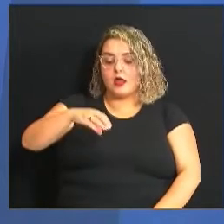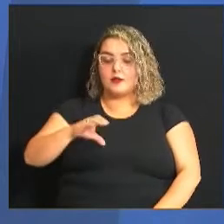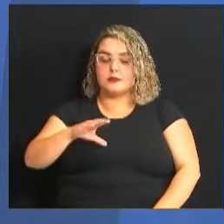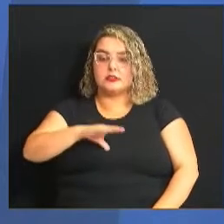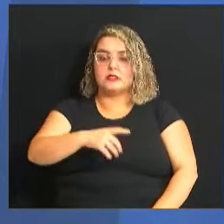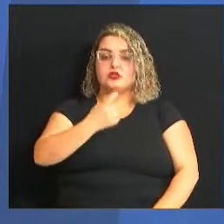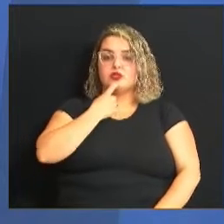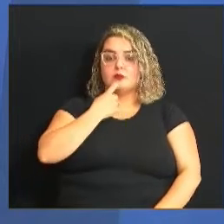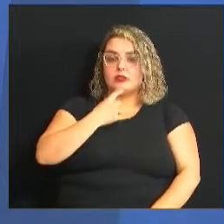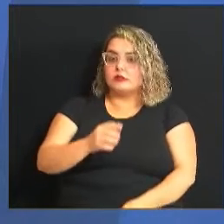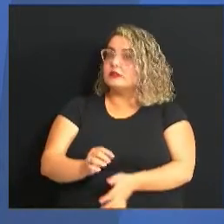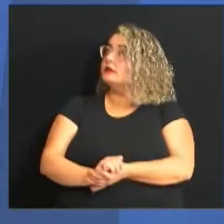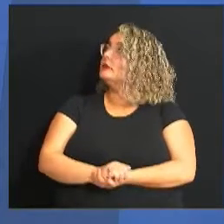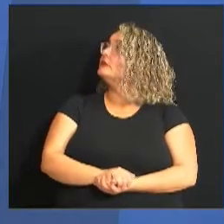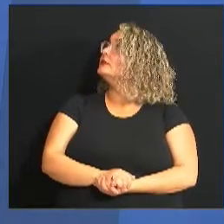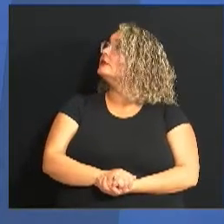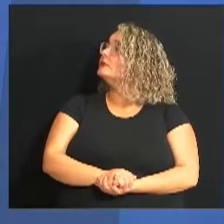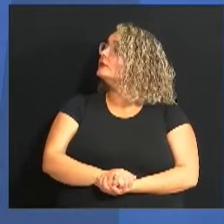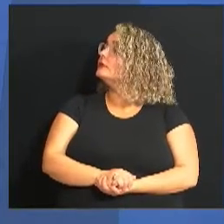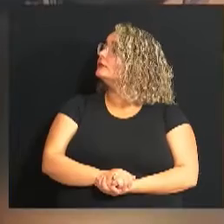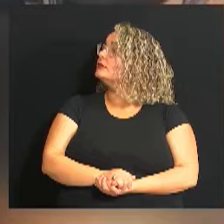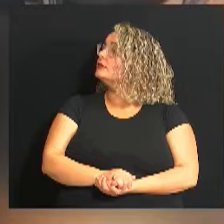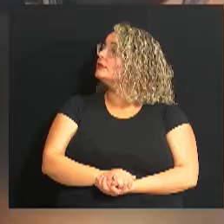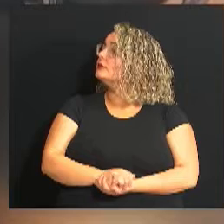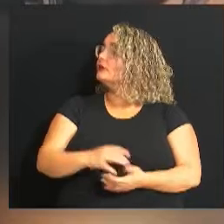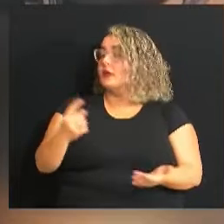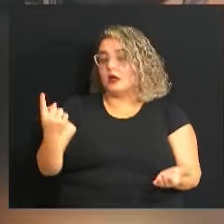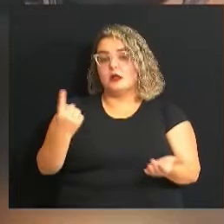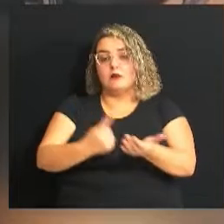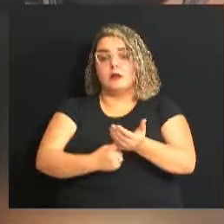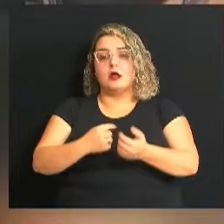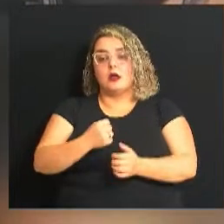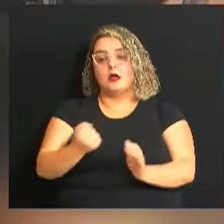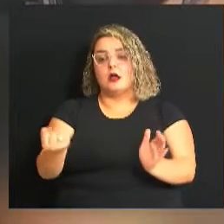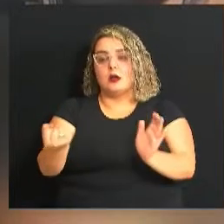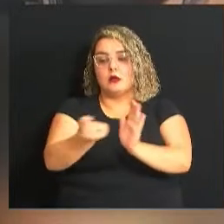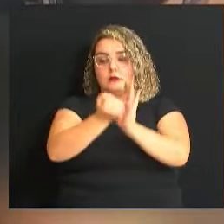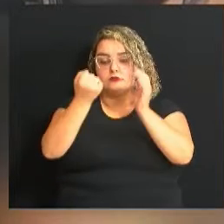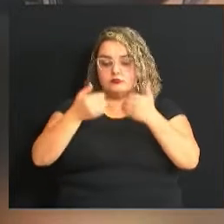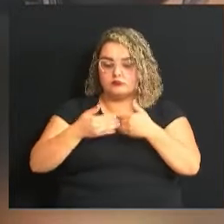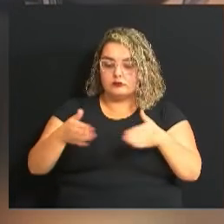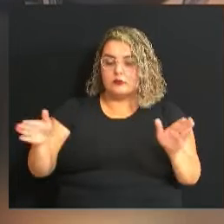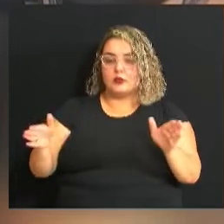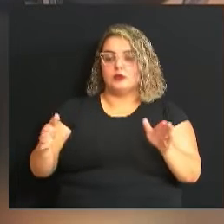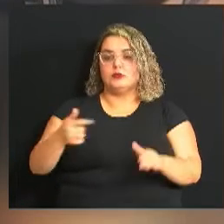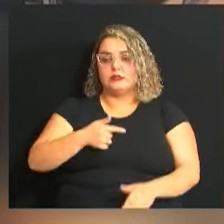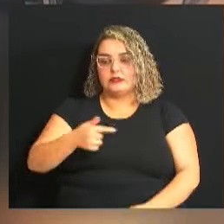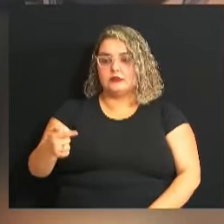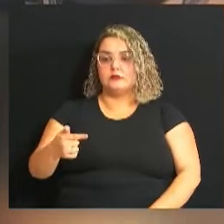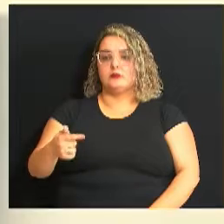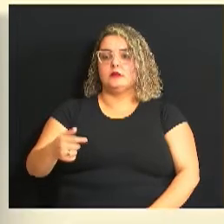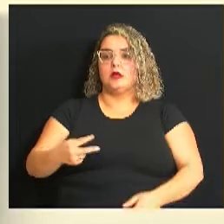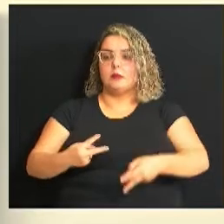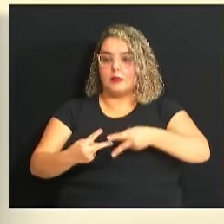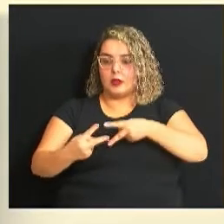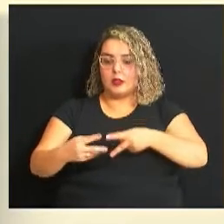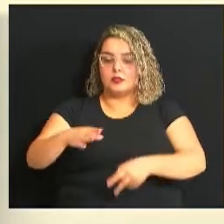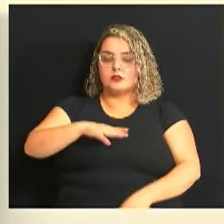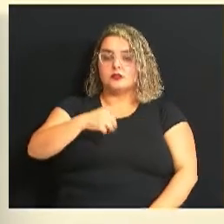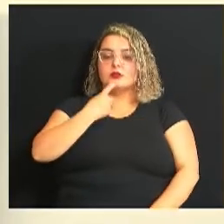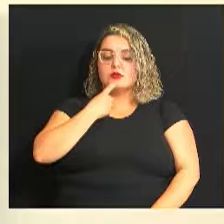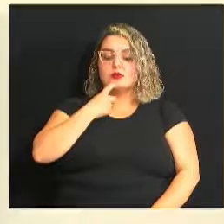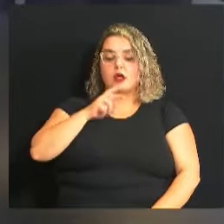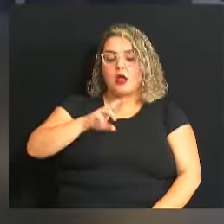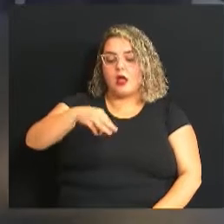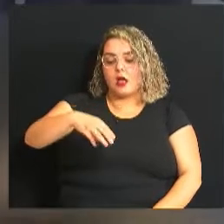Campinas. Para marcar a abertura da Semana Maçônica da região metropolitana de Campinas, o vereador